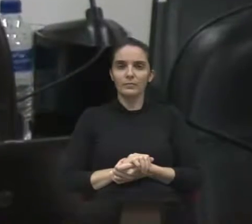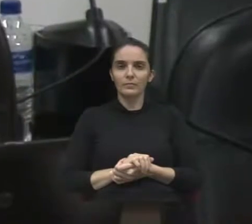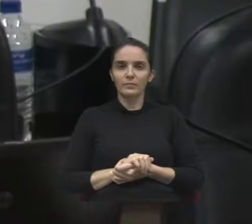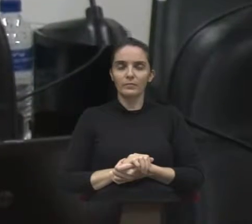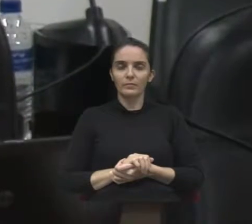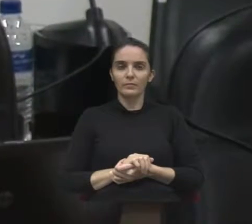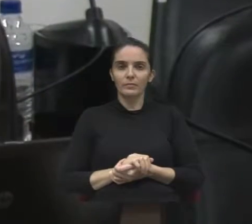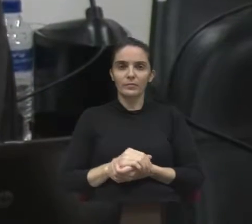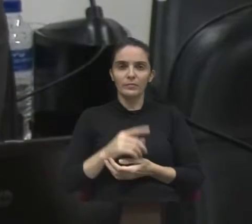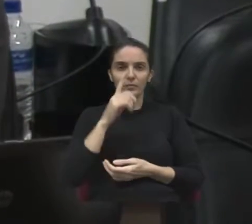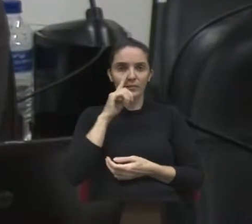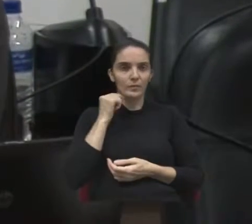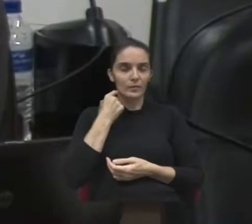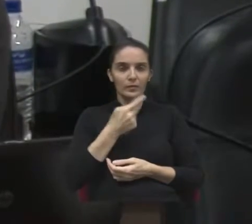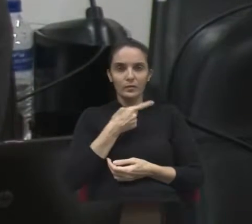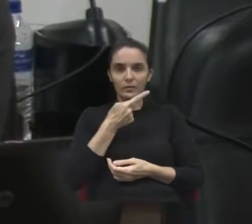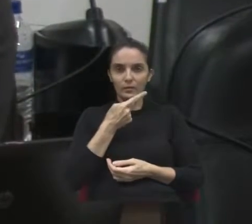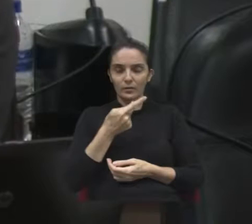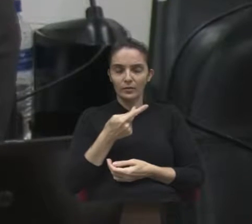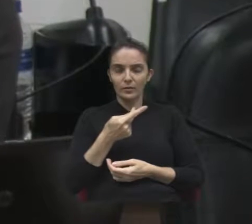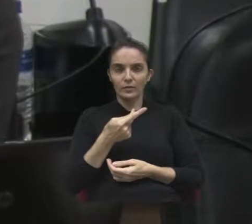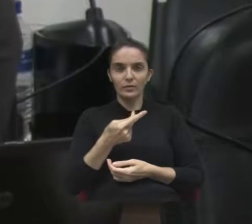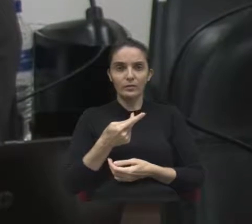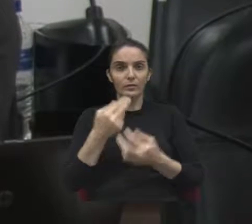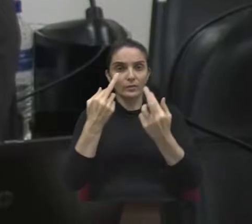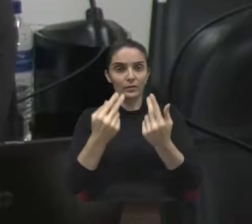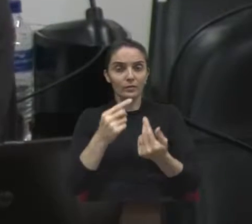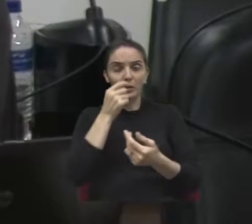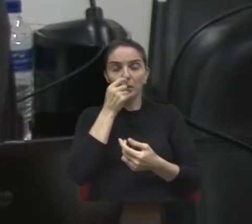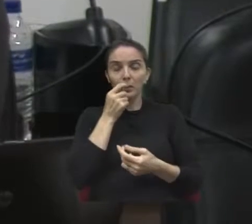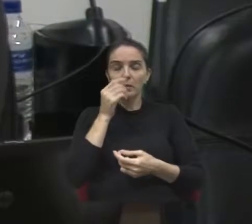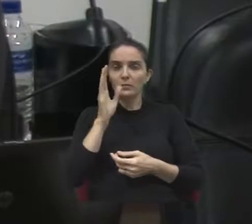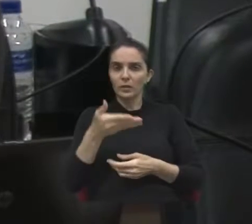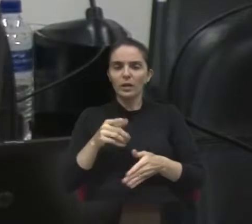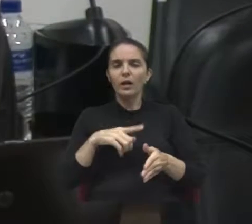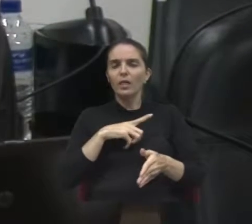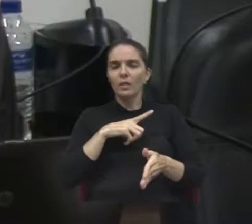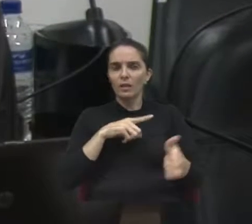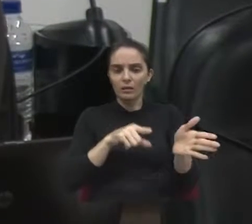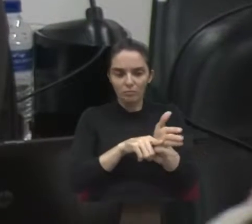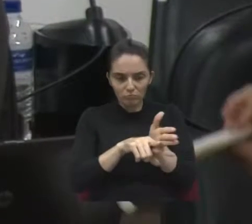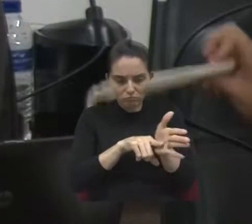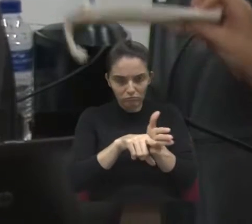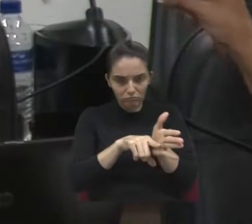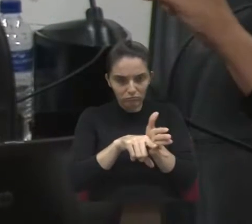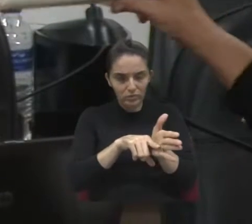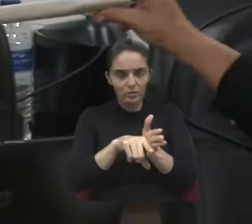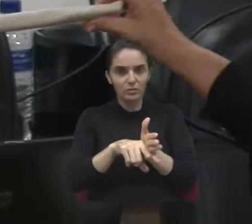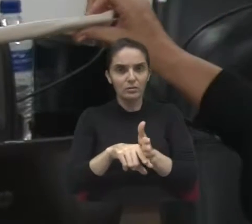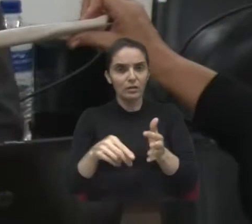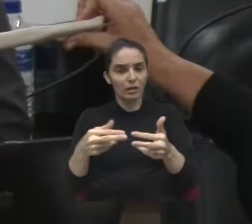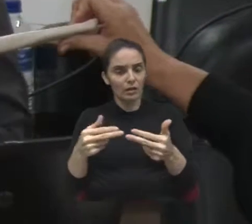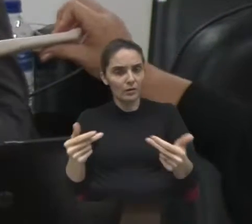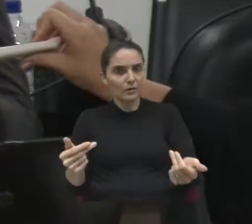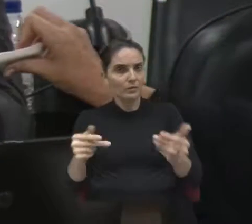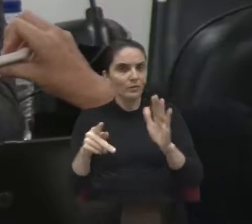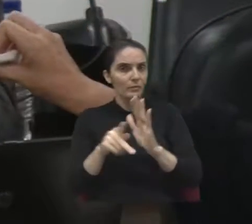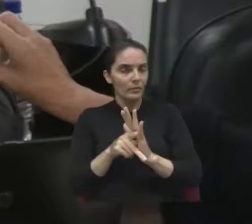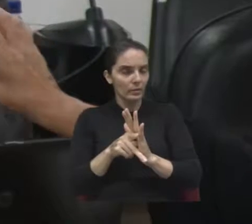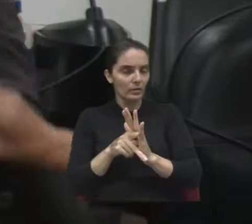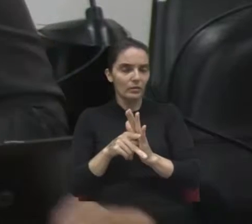com relação às pesquisas. Já existem produtos sendo fabricados